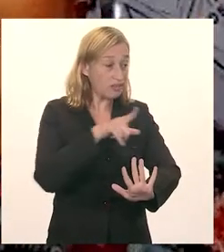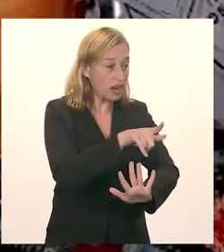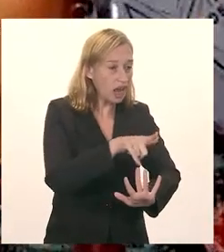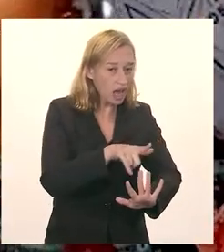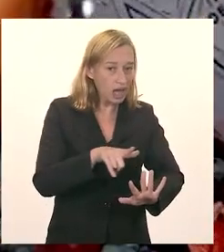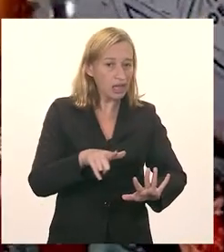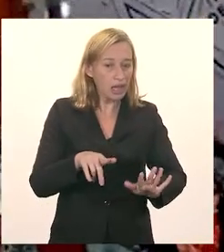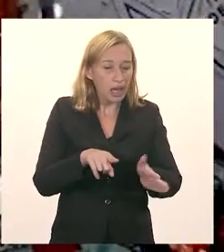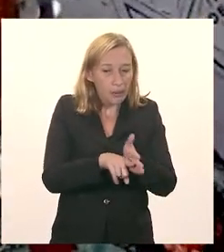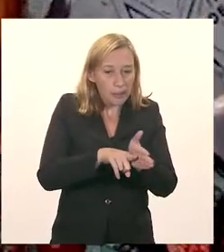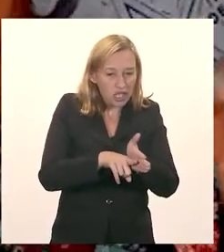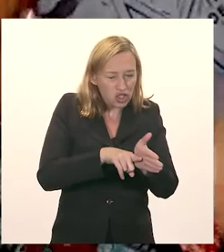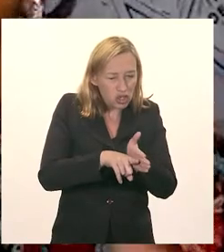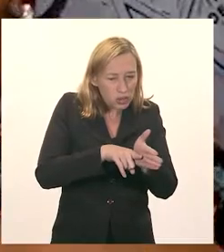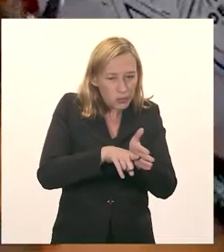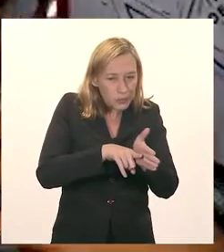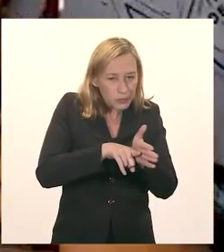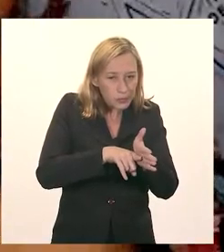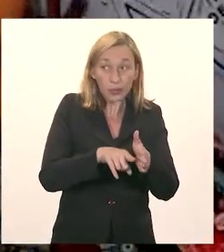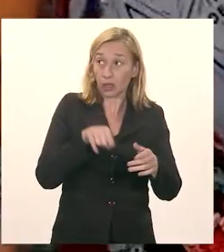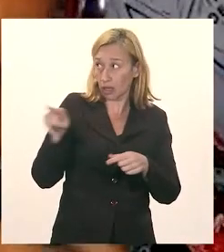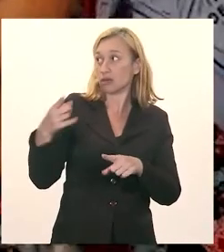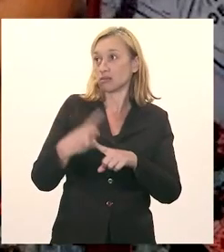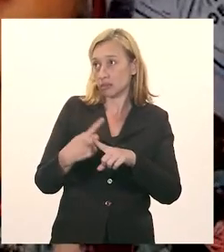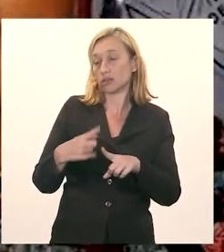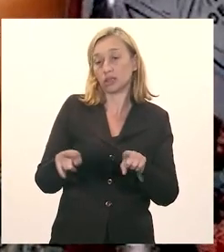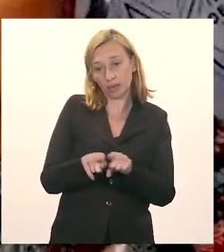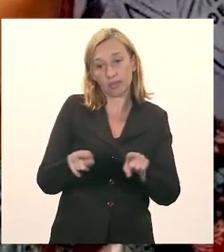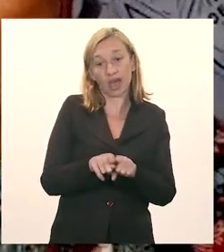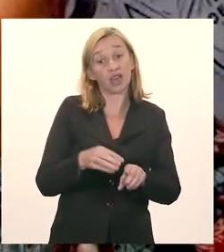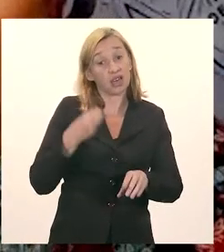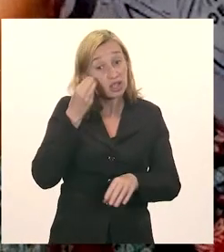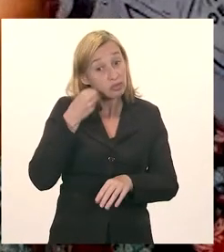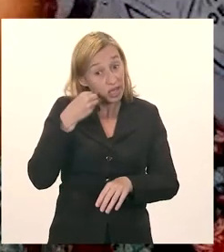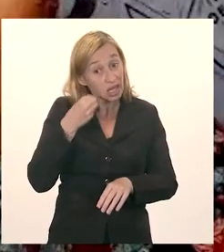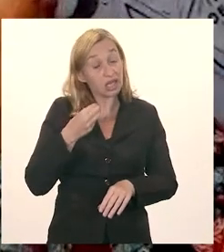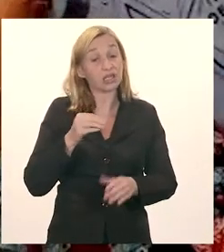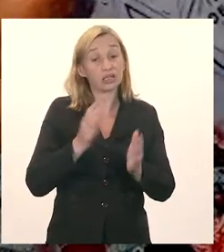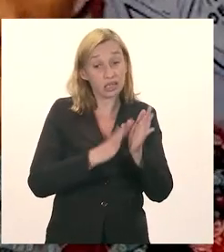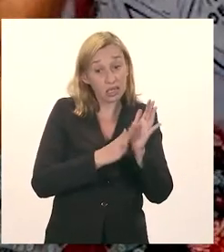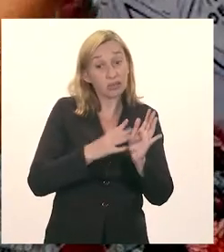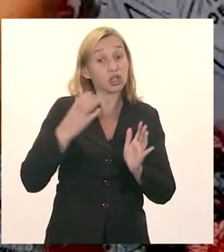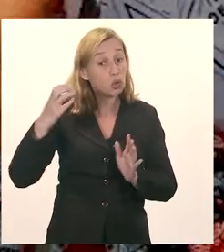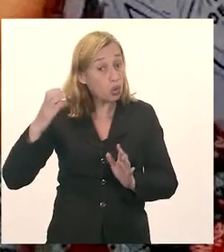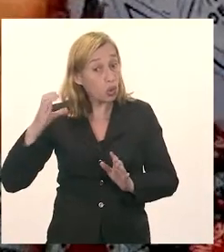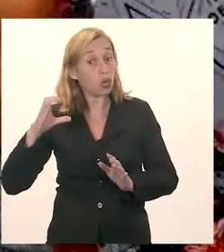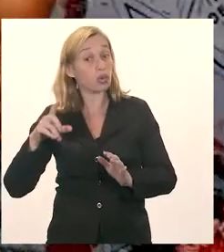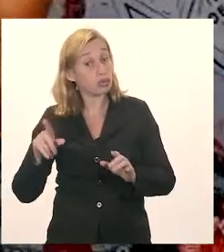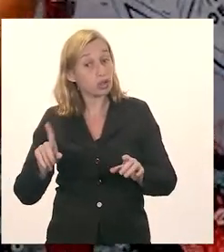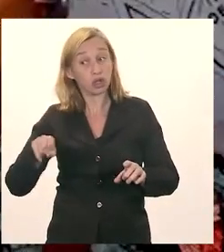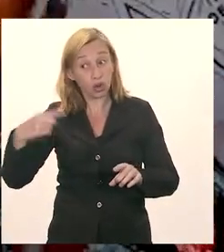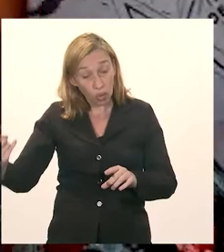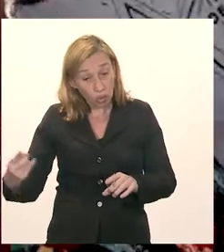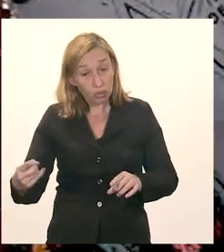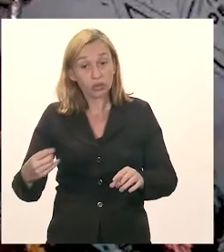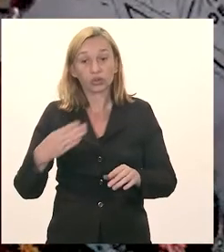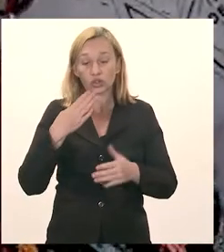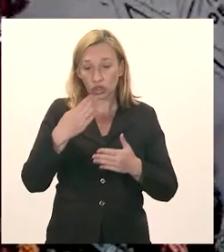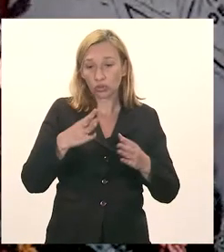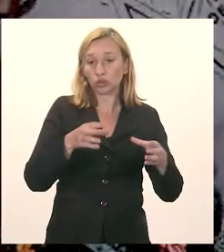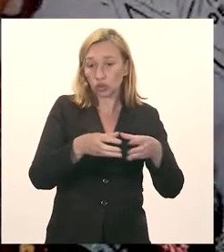Aí ele vai lá, pesquisa, porque ele também teve vivências com o samba de coco, com cultura popular, ele